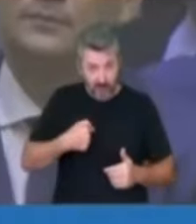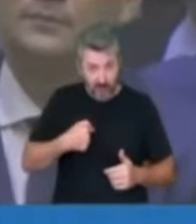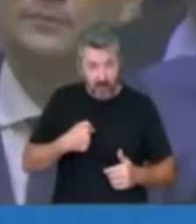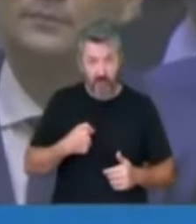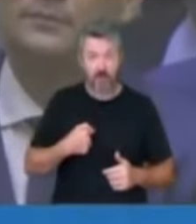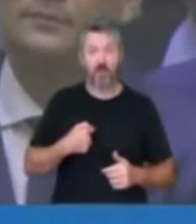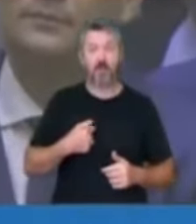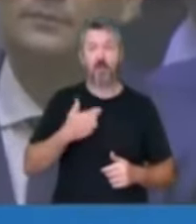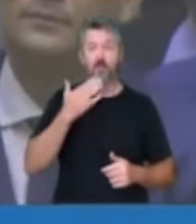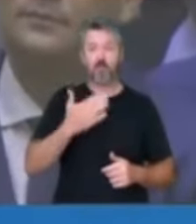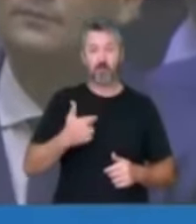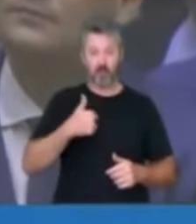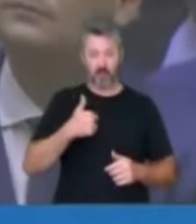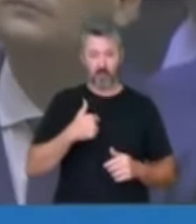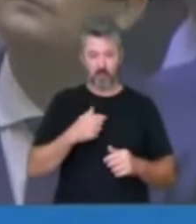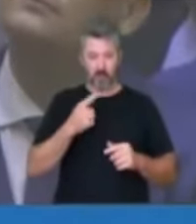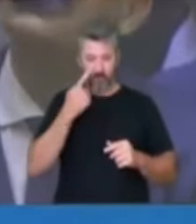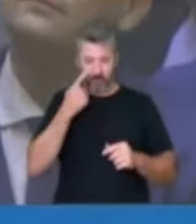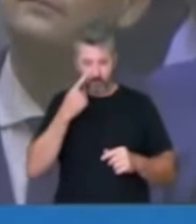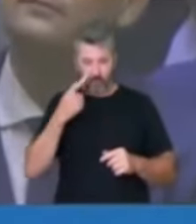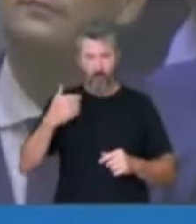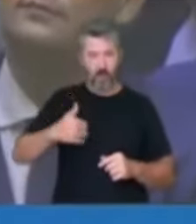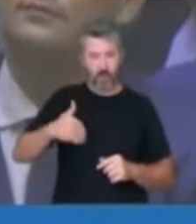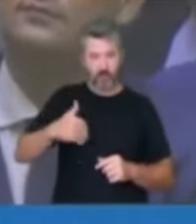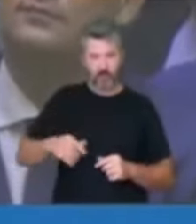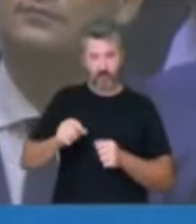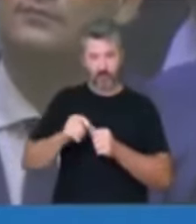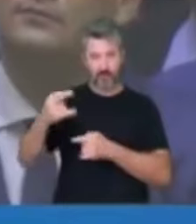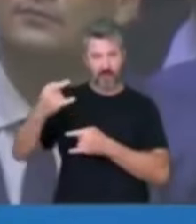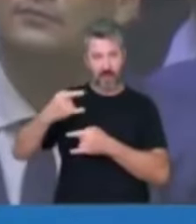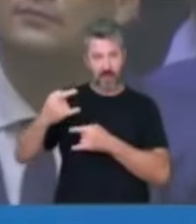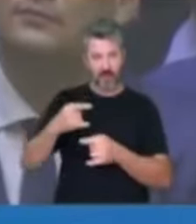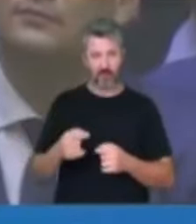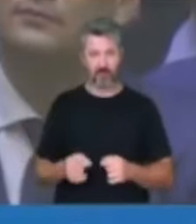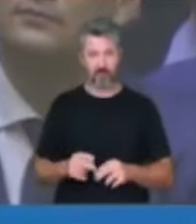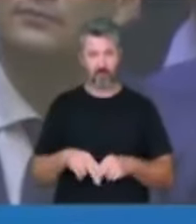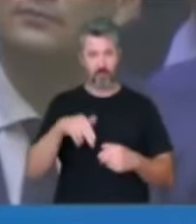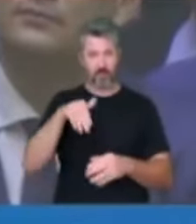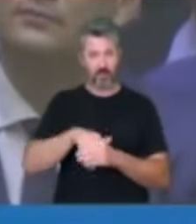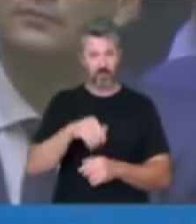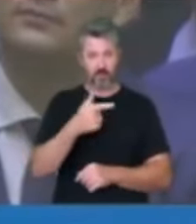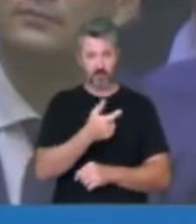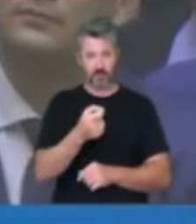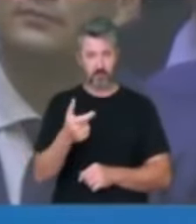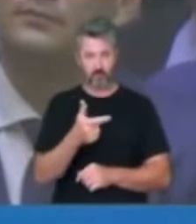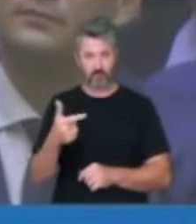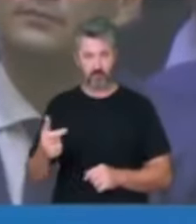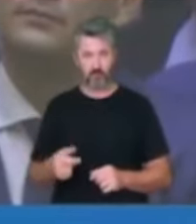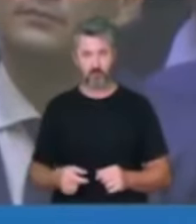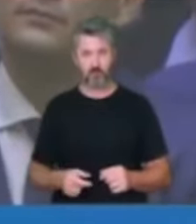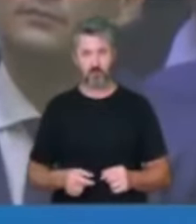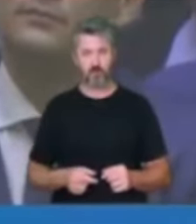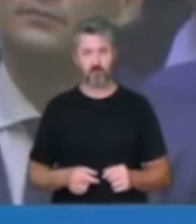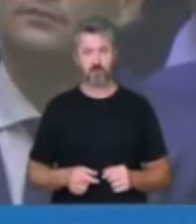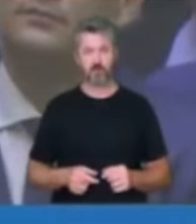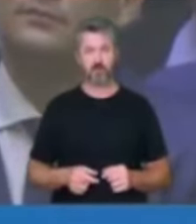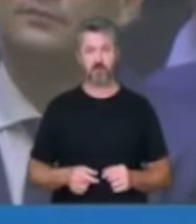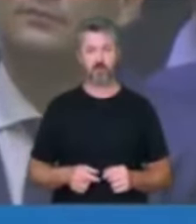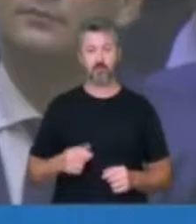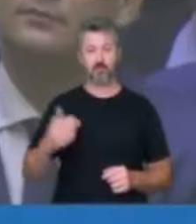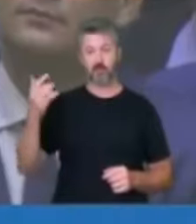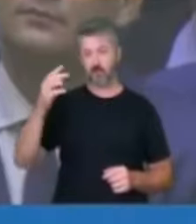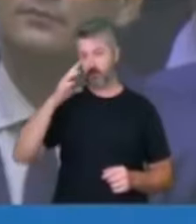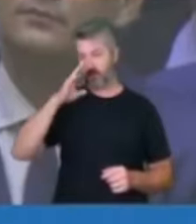pedindo para me relacionar com o argentino que fez a Live após as eleições de 2022 ele tá me dando um atestado de